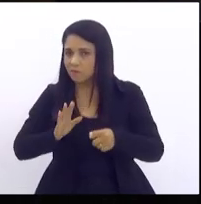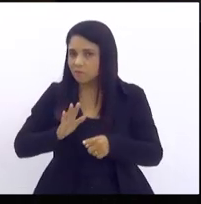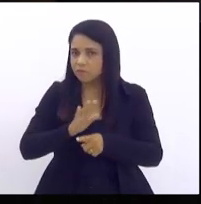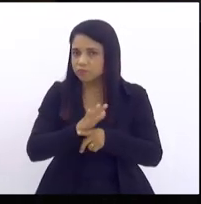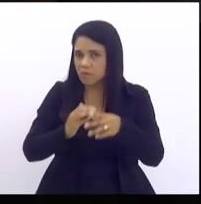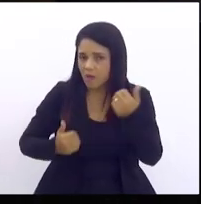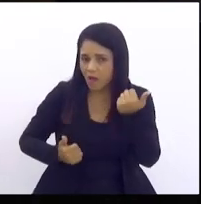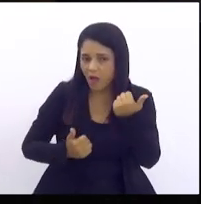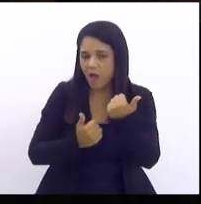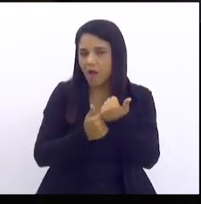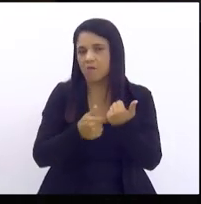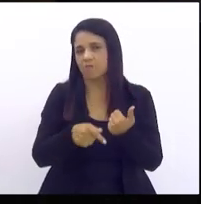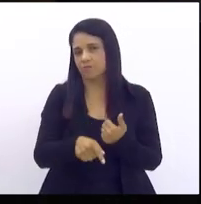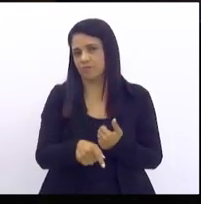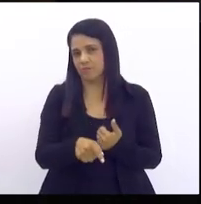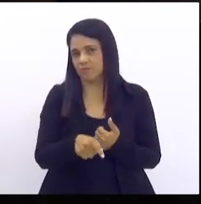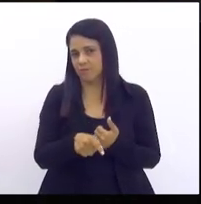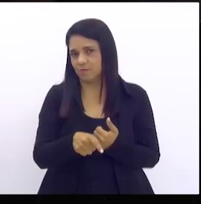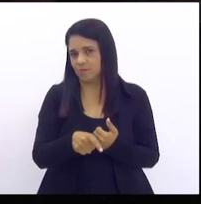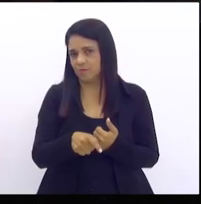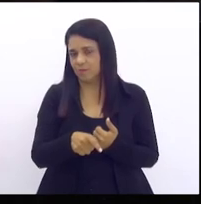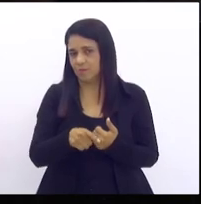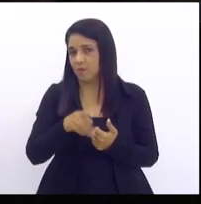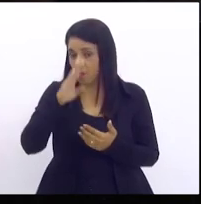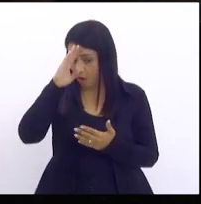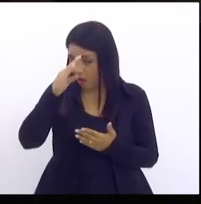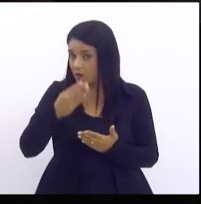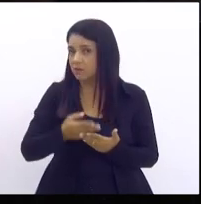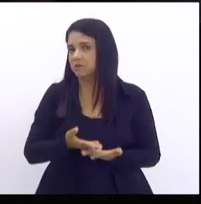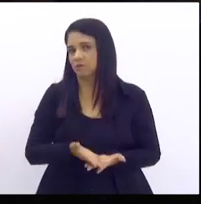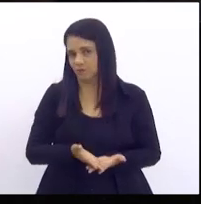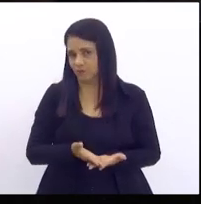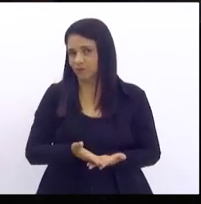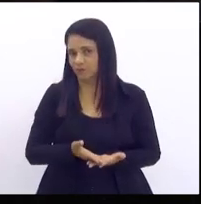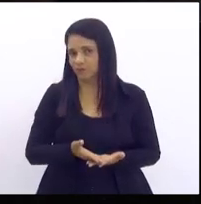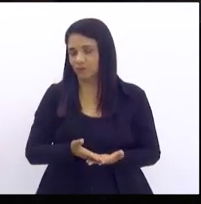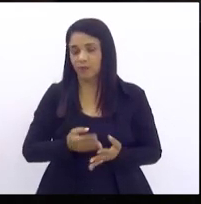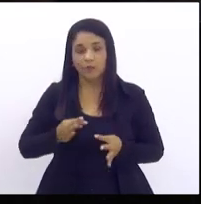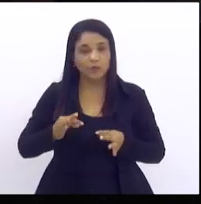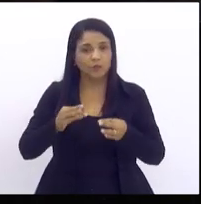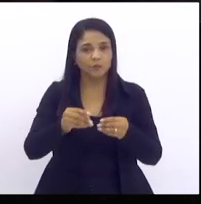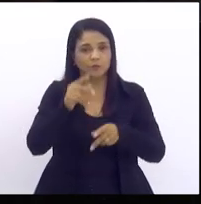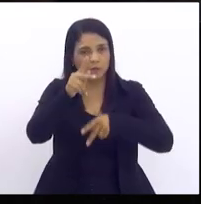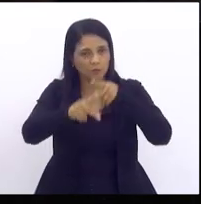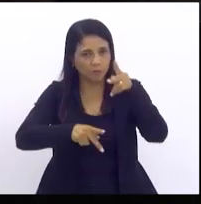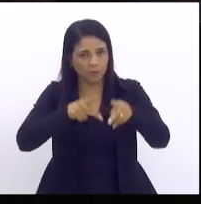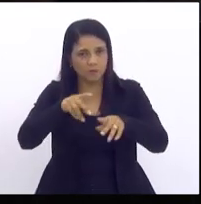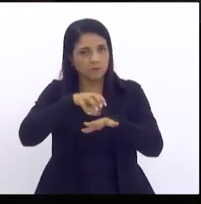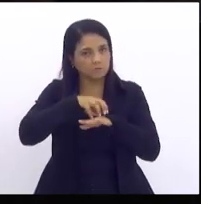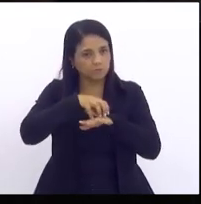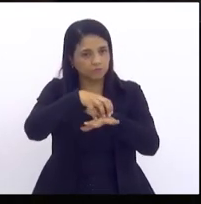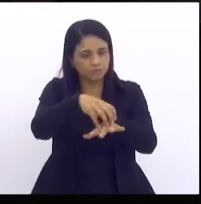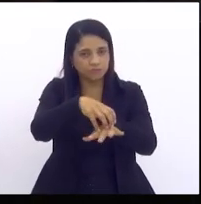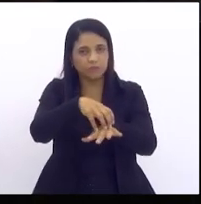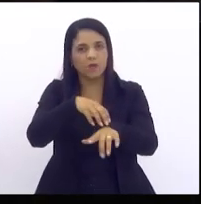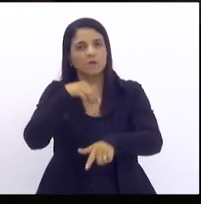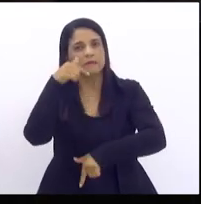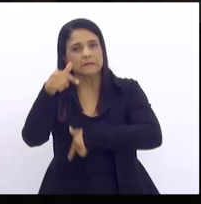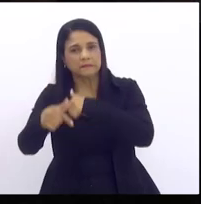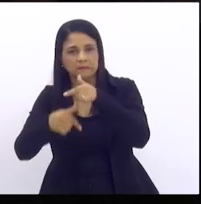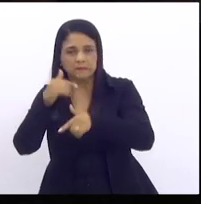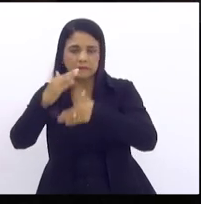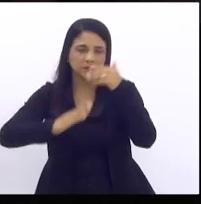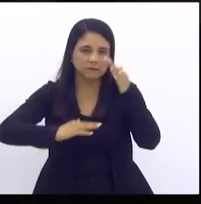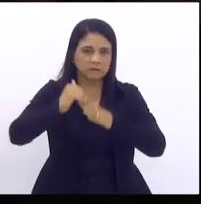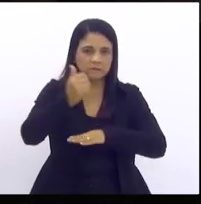em especial daqueles que usam os veículos para transitarem, para exercitar suas